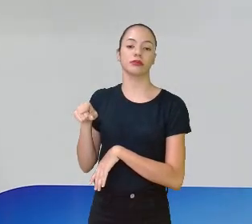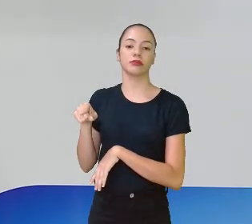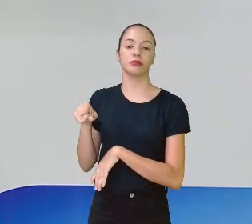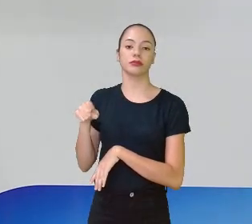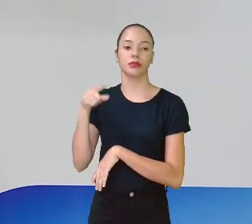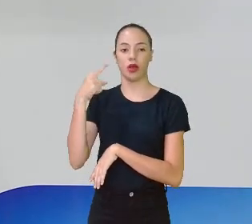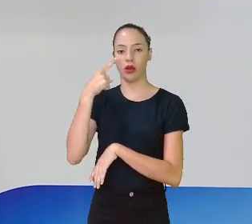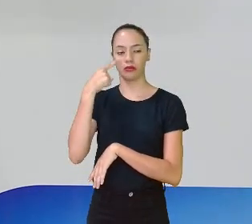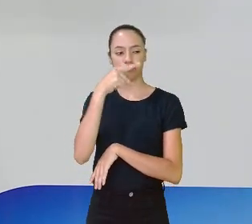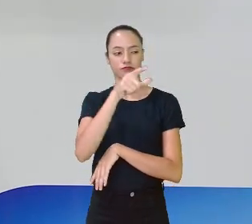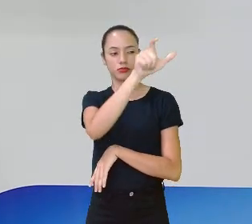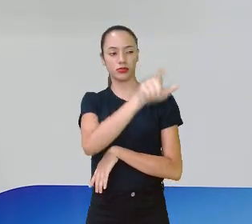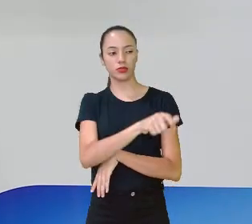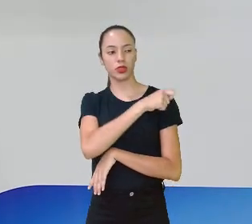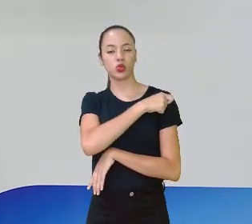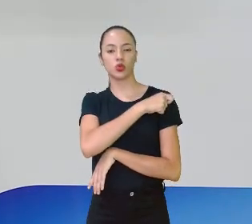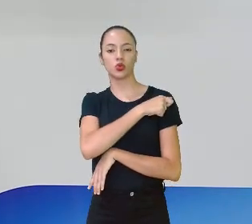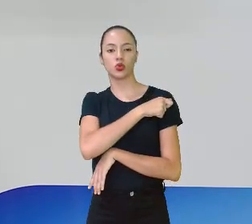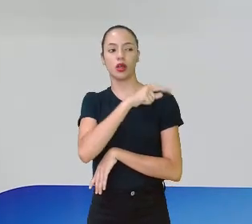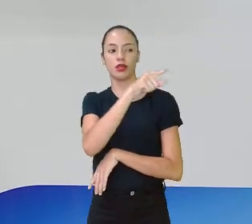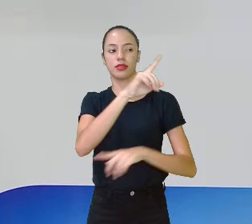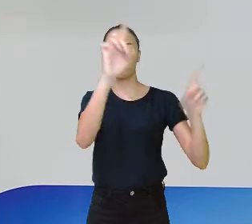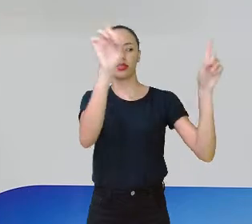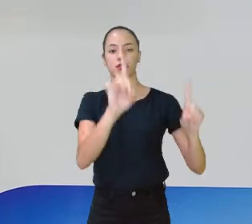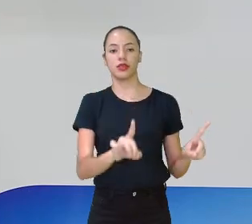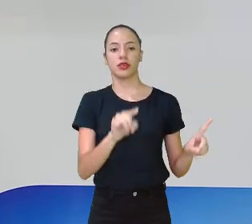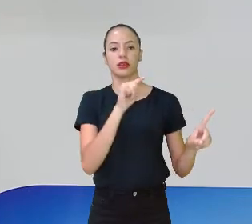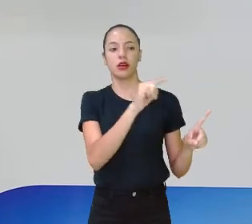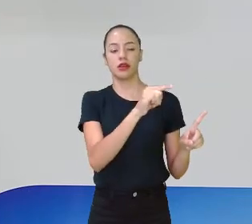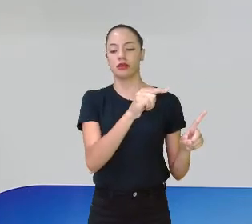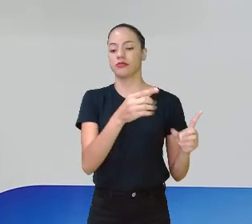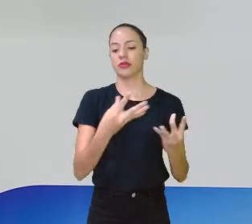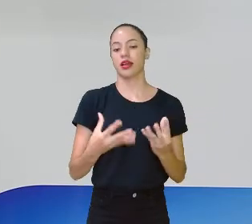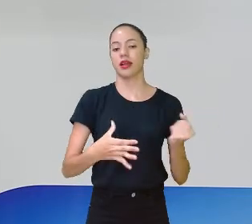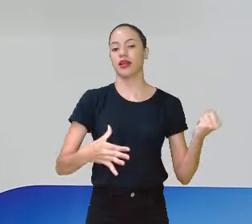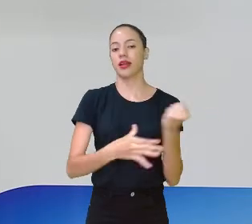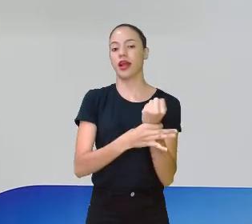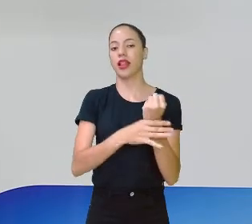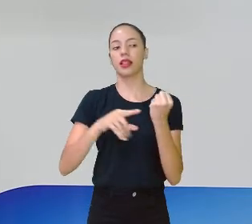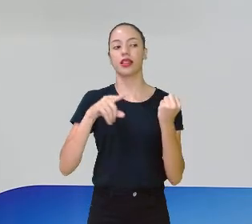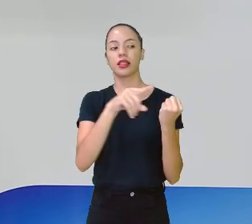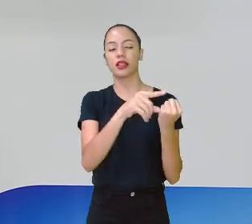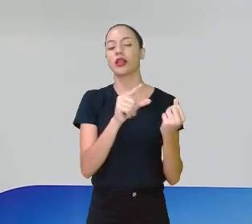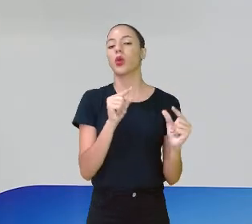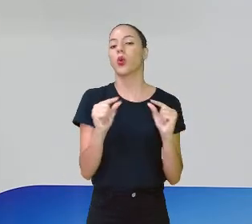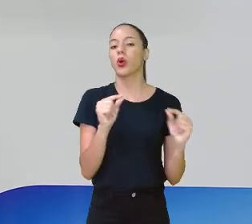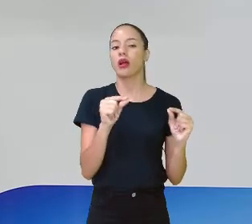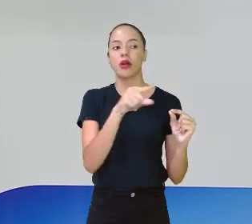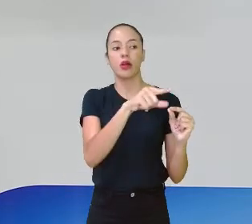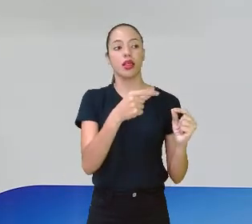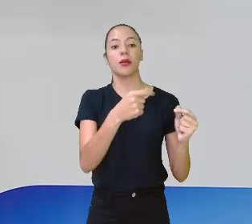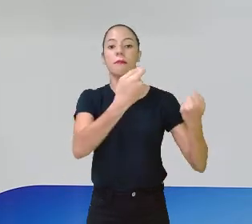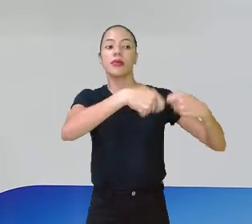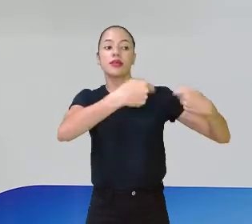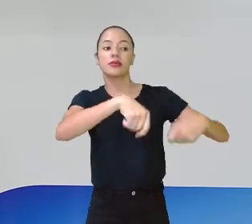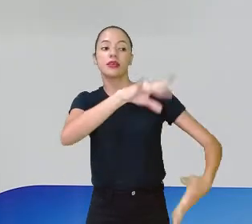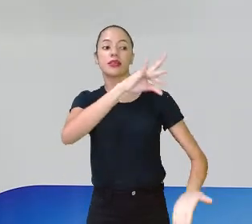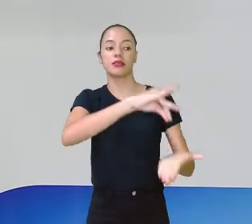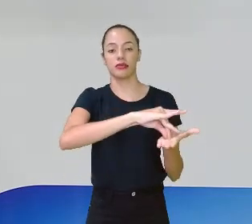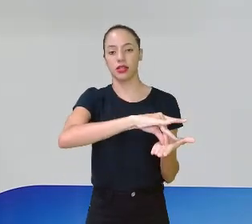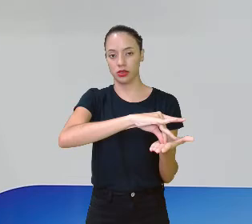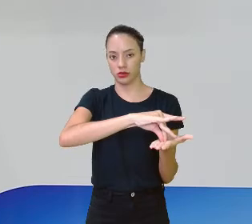o estudante com deficiência, proporcionando o que ele precisa de